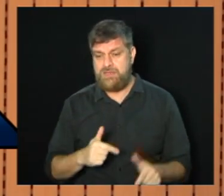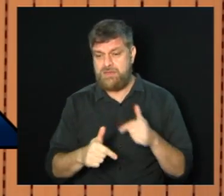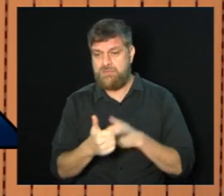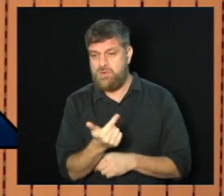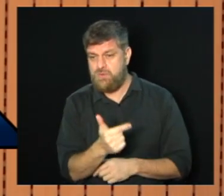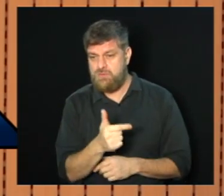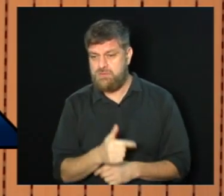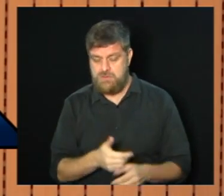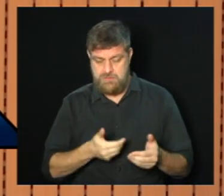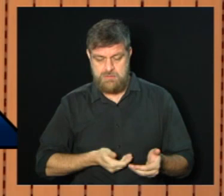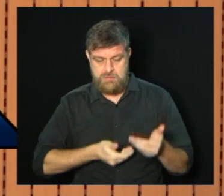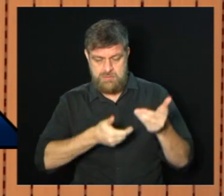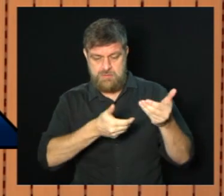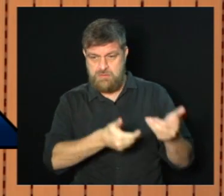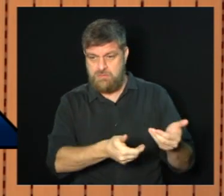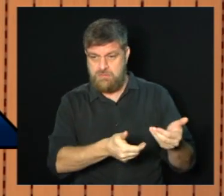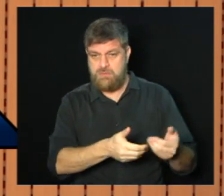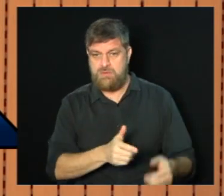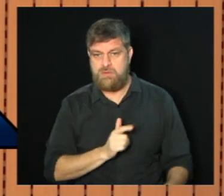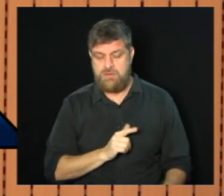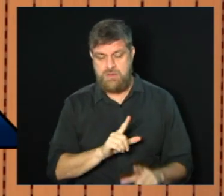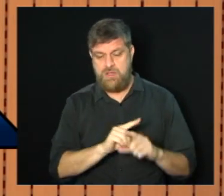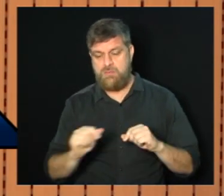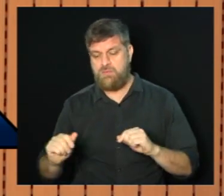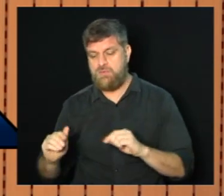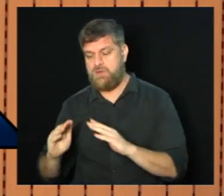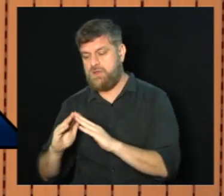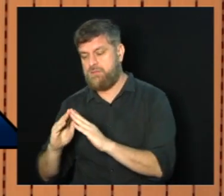lá, coloca a criança e volta para casa,